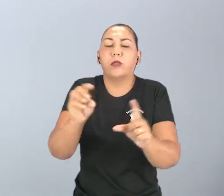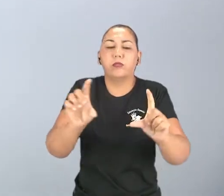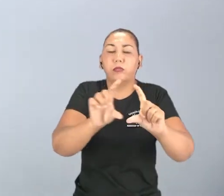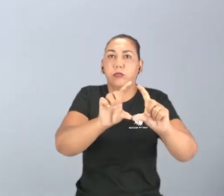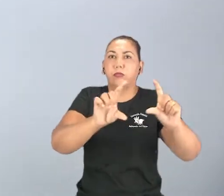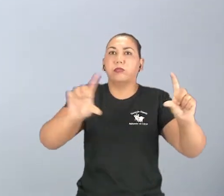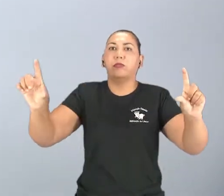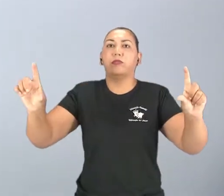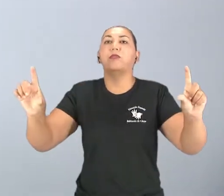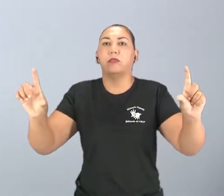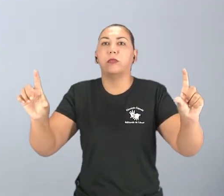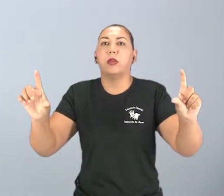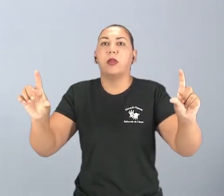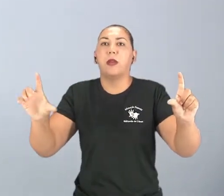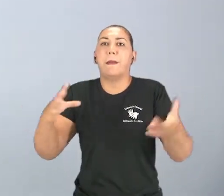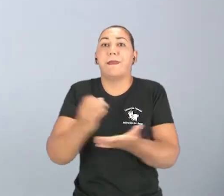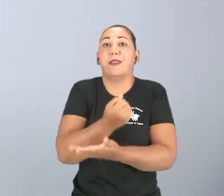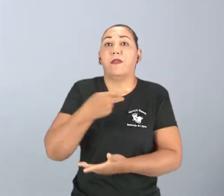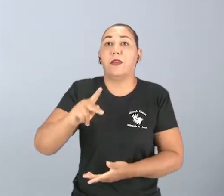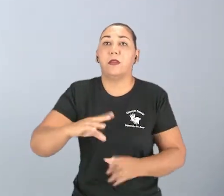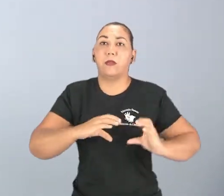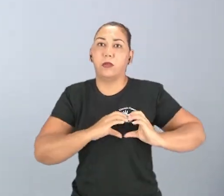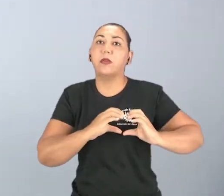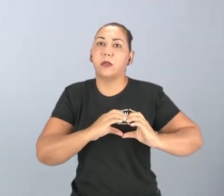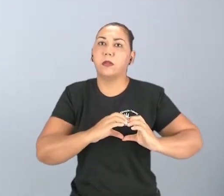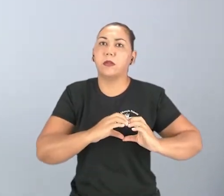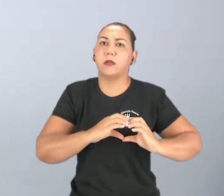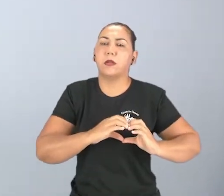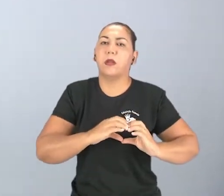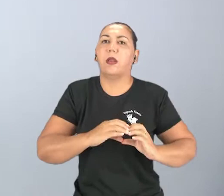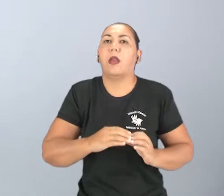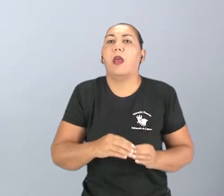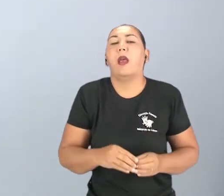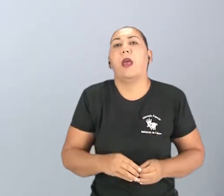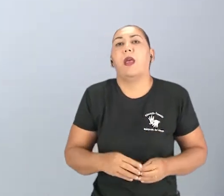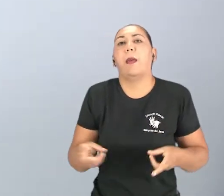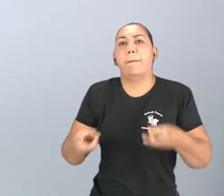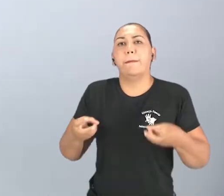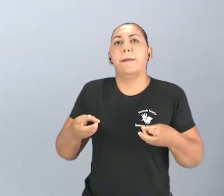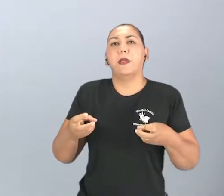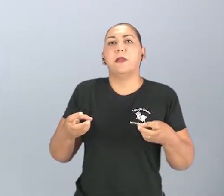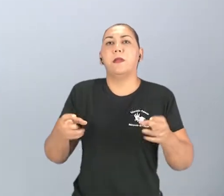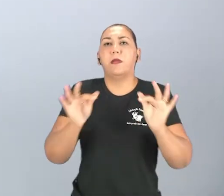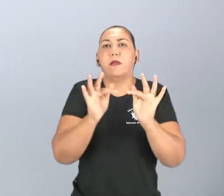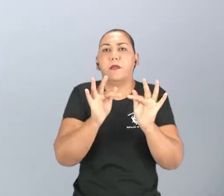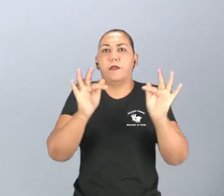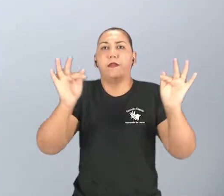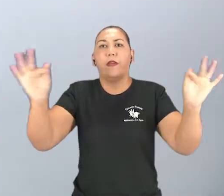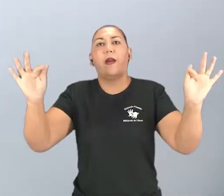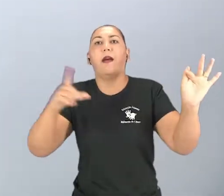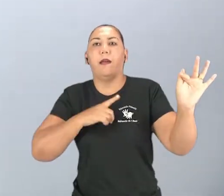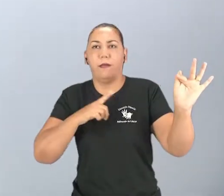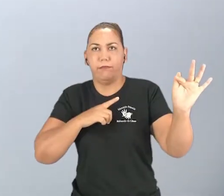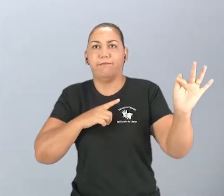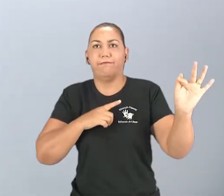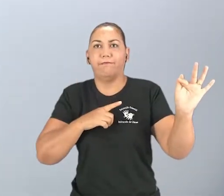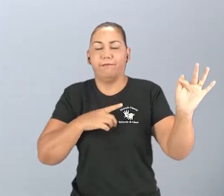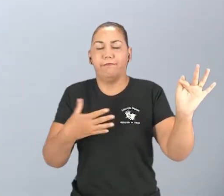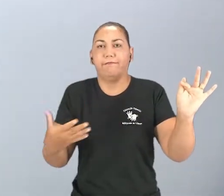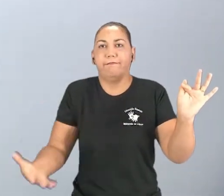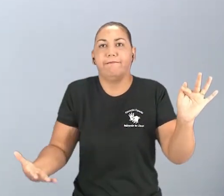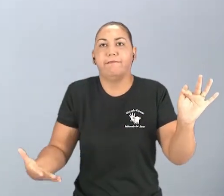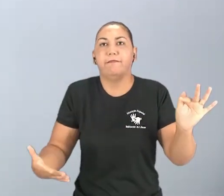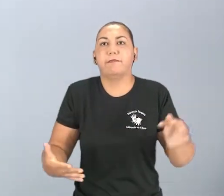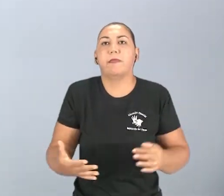seu coração. A partir do momento que nós percebemos ali que houve um enunciado completo, é porque temos frase. A